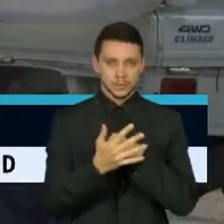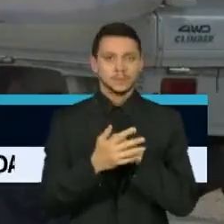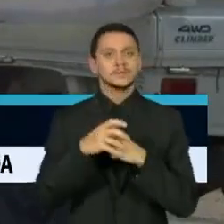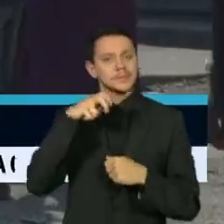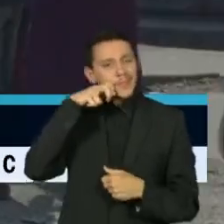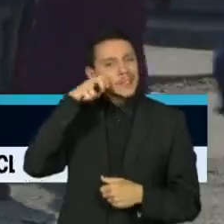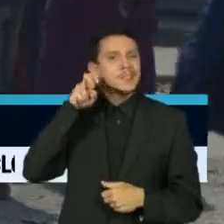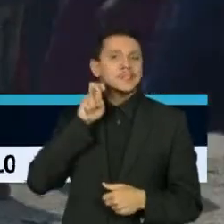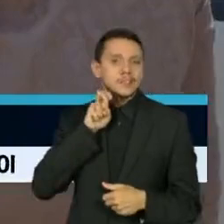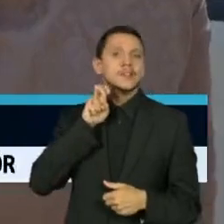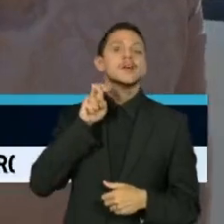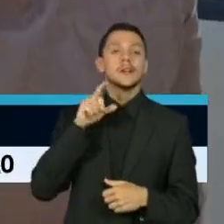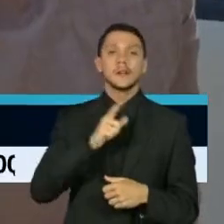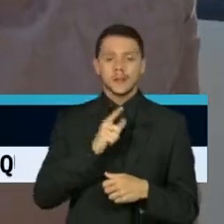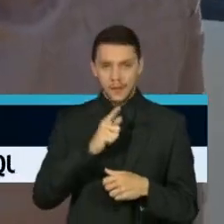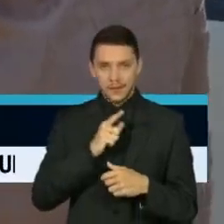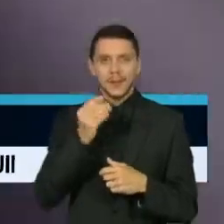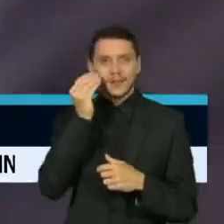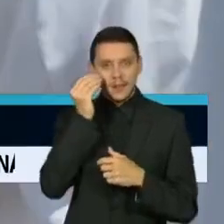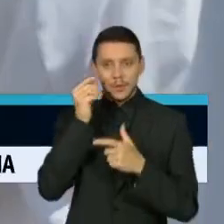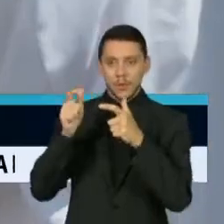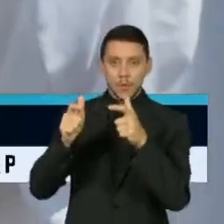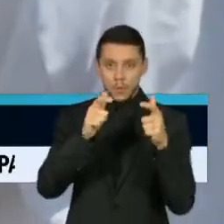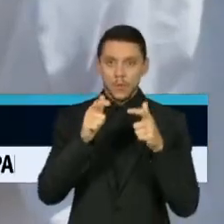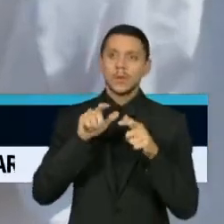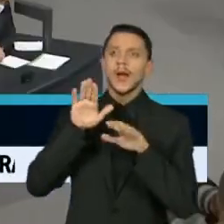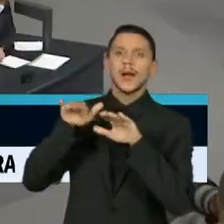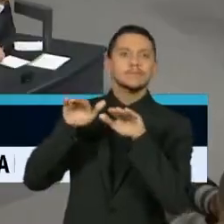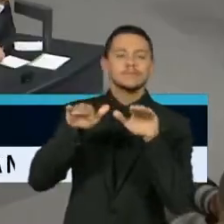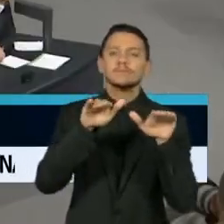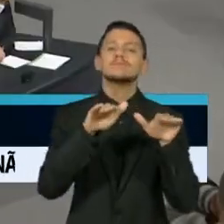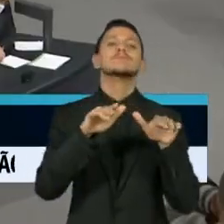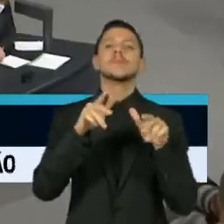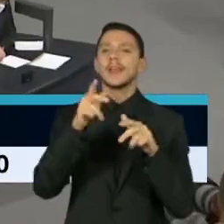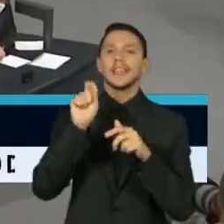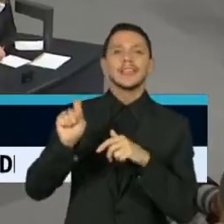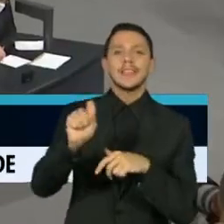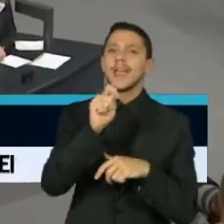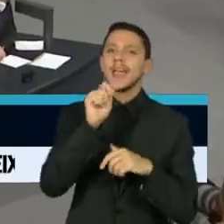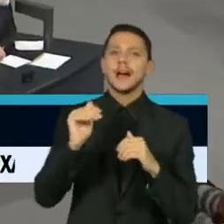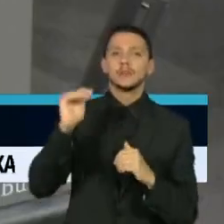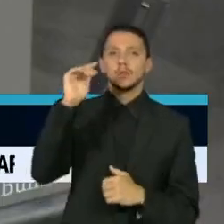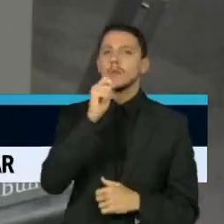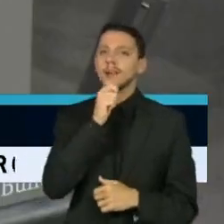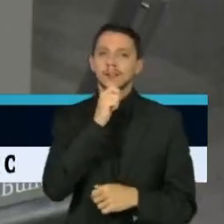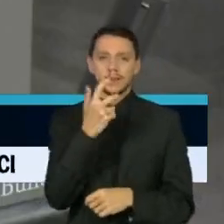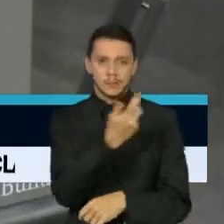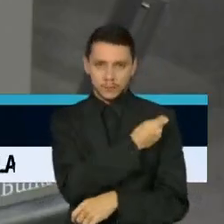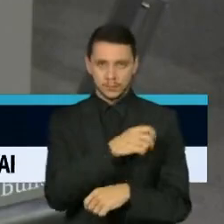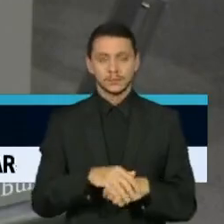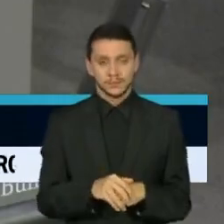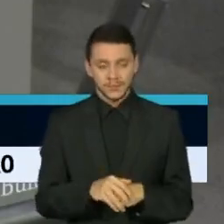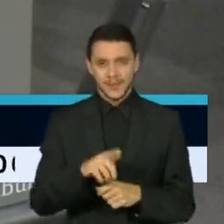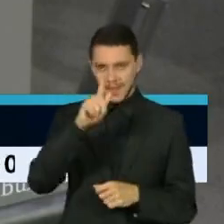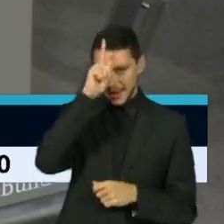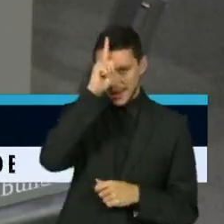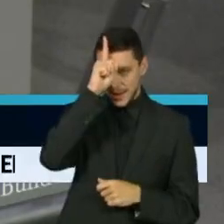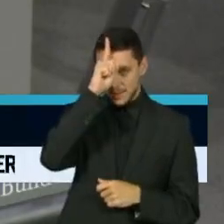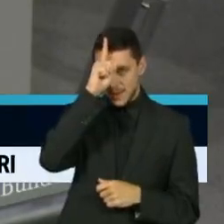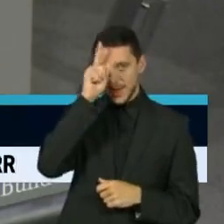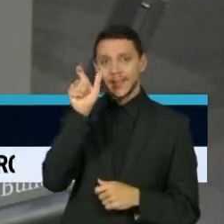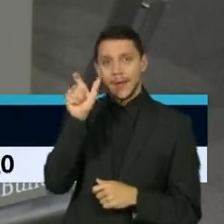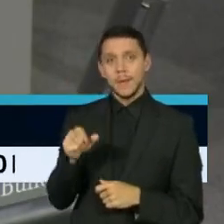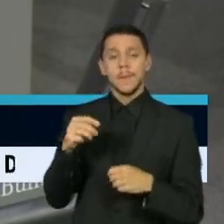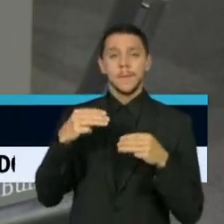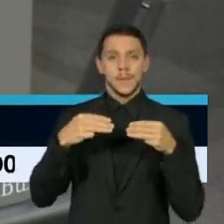despacharam unidades móveis em busca dos adultos que ainda não se imunizaram. Na Alemanha, o ministro da Saúde foi ao parlamento tentar convencer